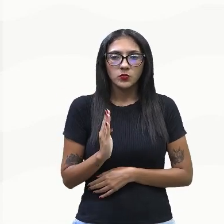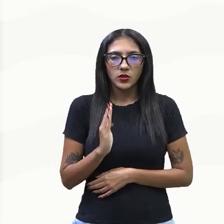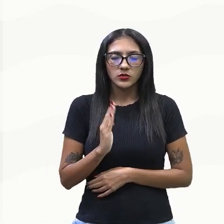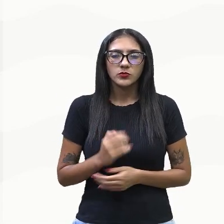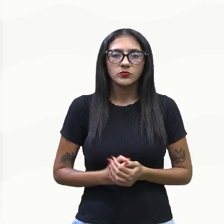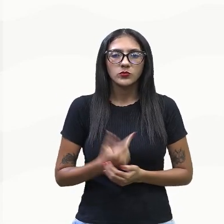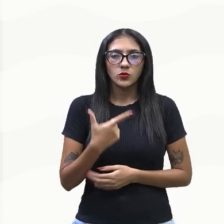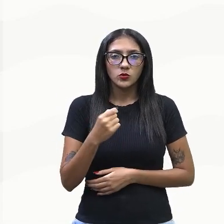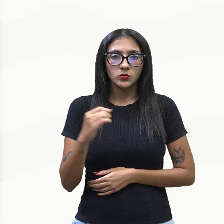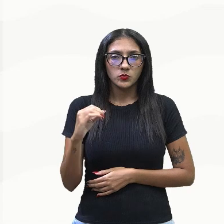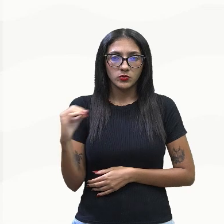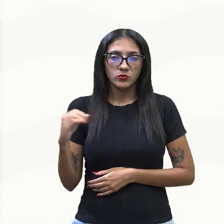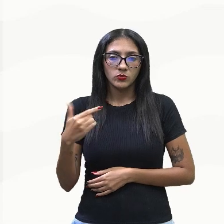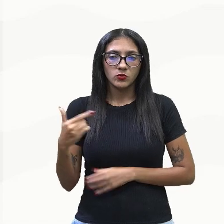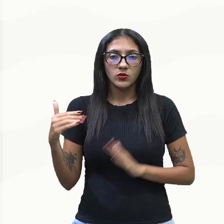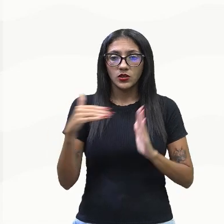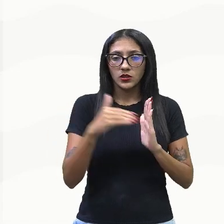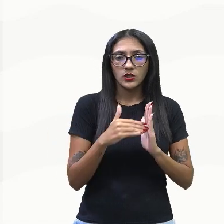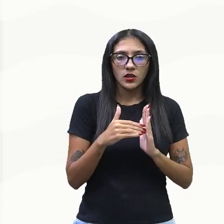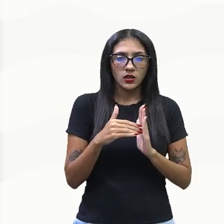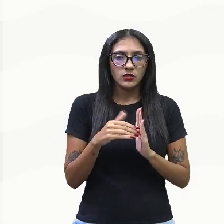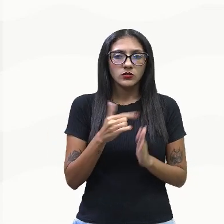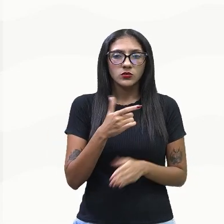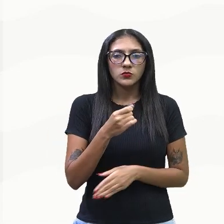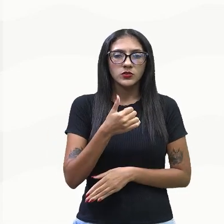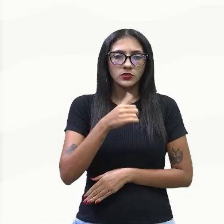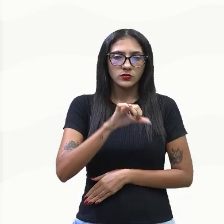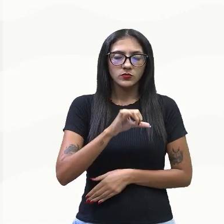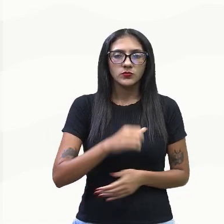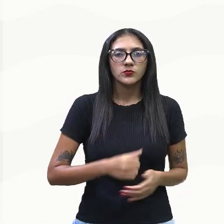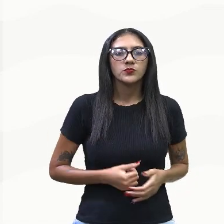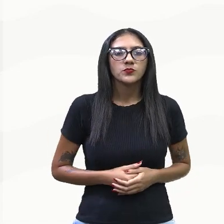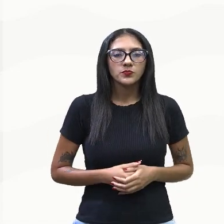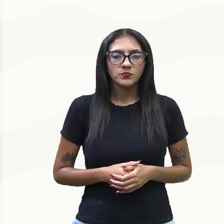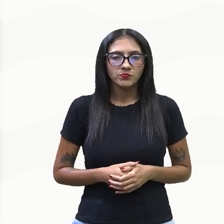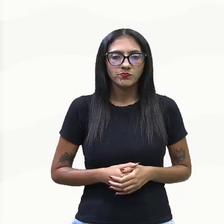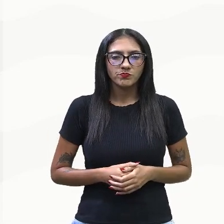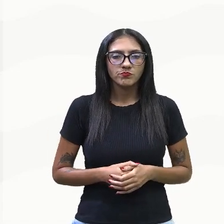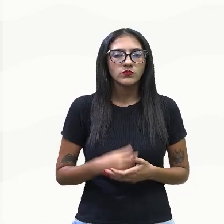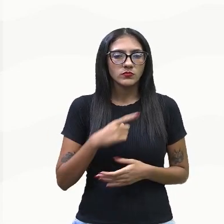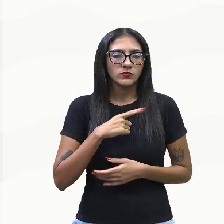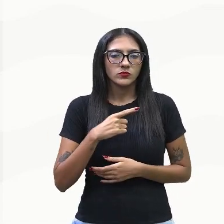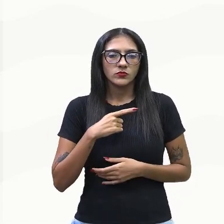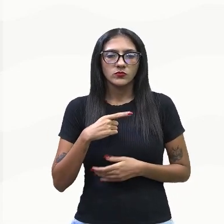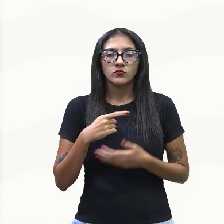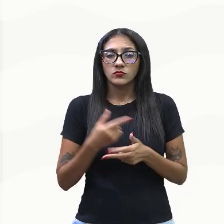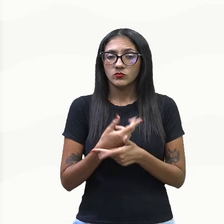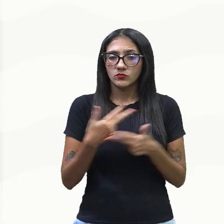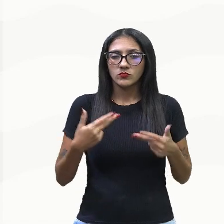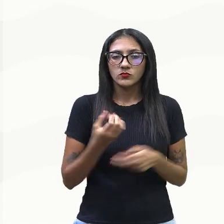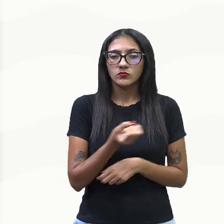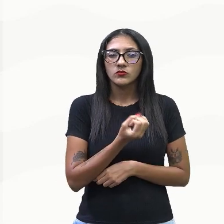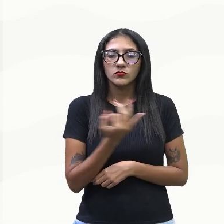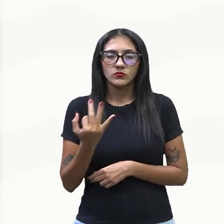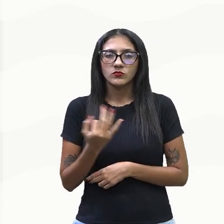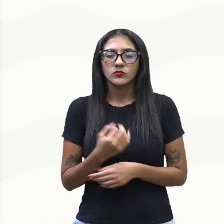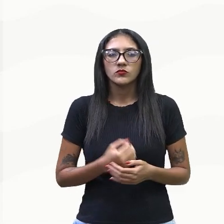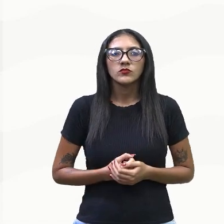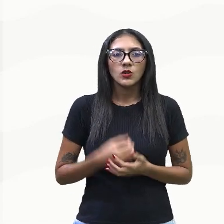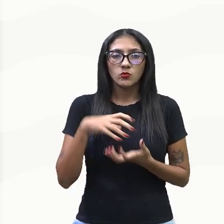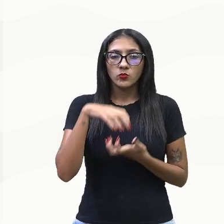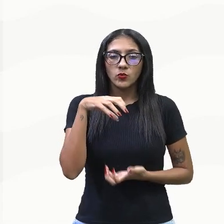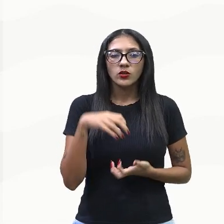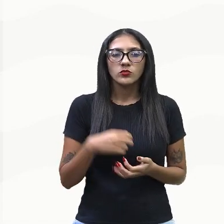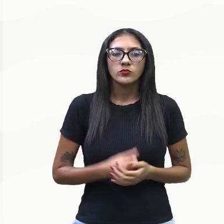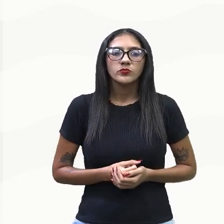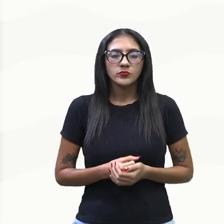a 2003 até 2019. Nós temos aí uma prevalência de obesidade, ok? Na população adulta de 20